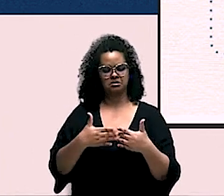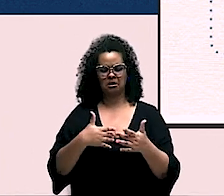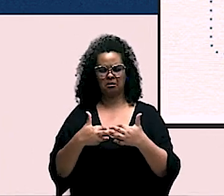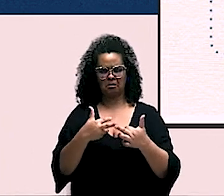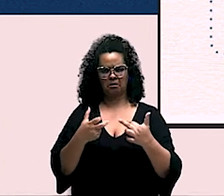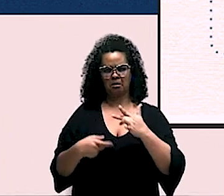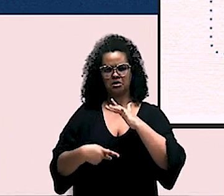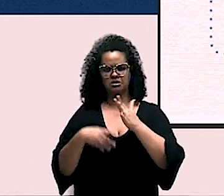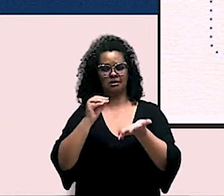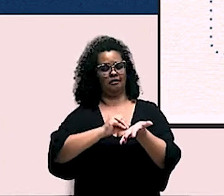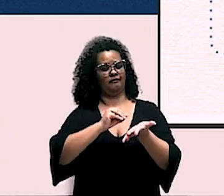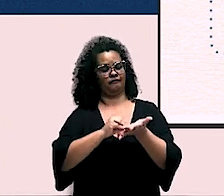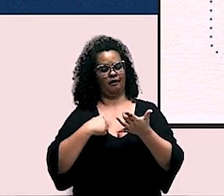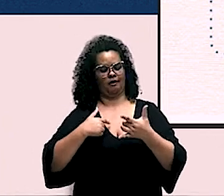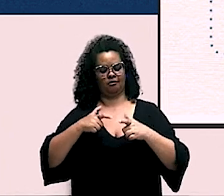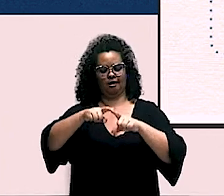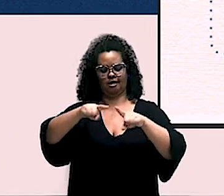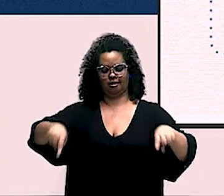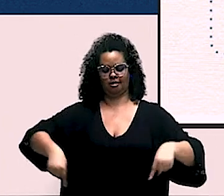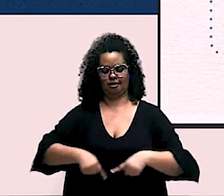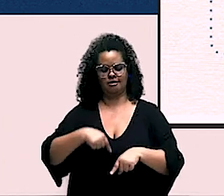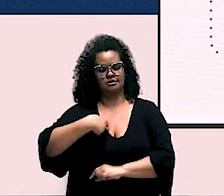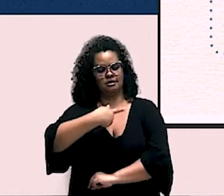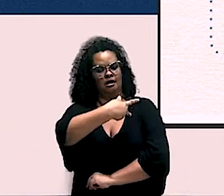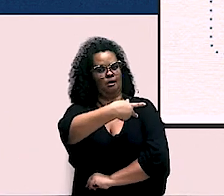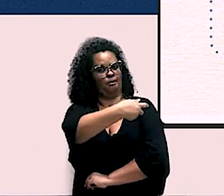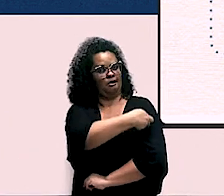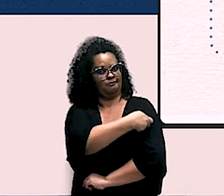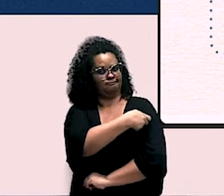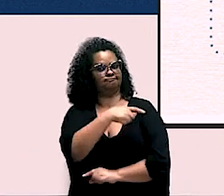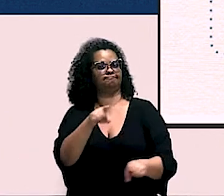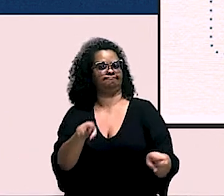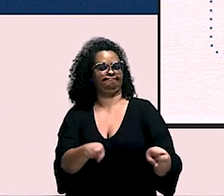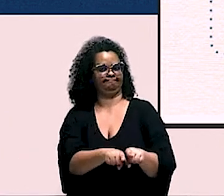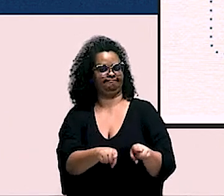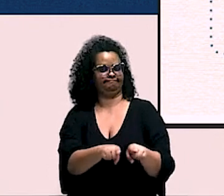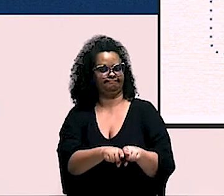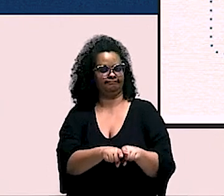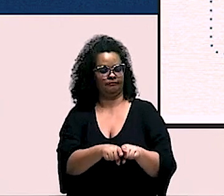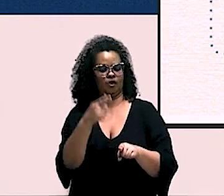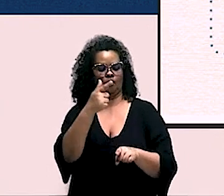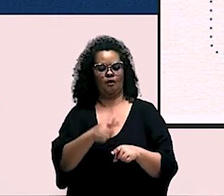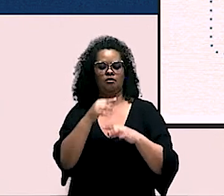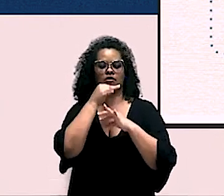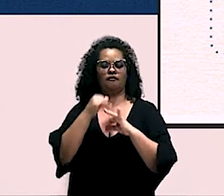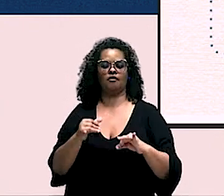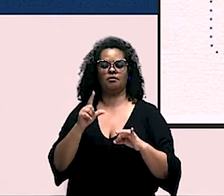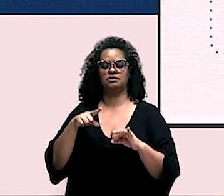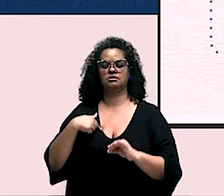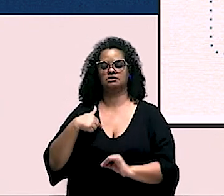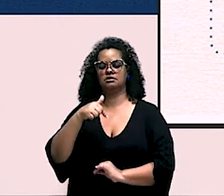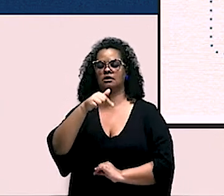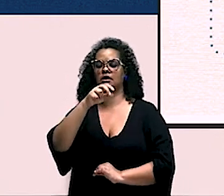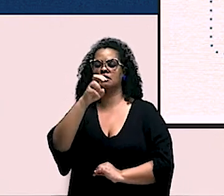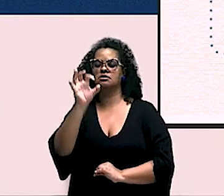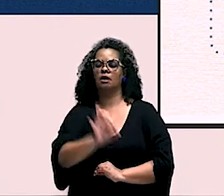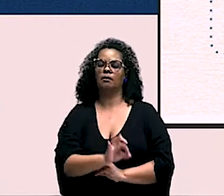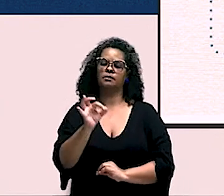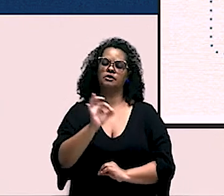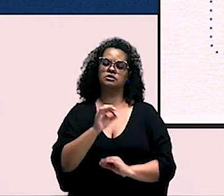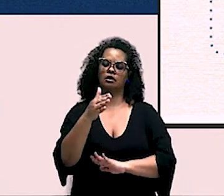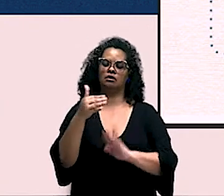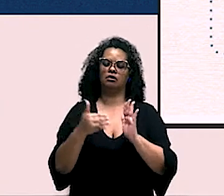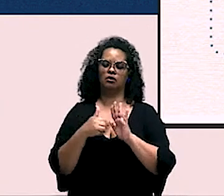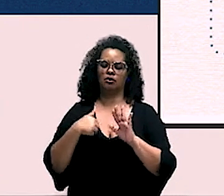salas de vacinação, né? Também outro dado que chama atenção, 75% dos ambientes de atendimento, ou